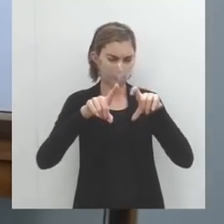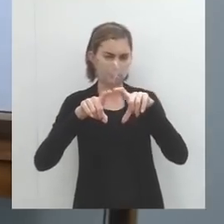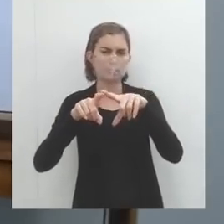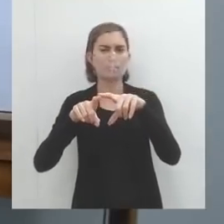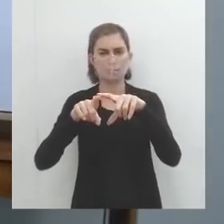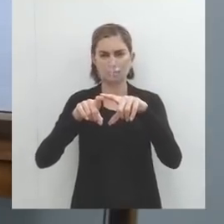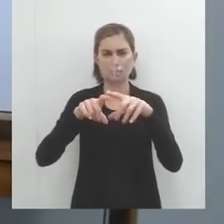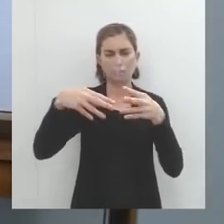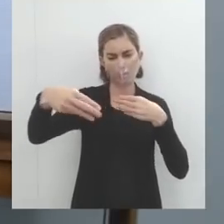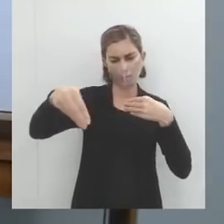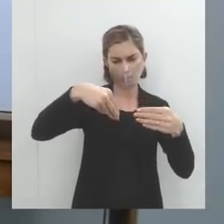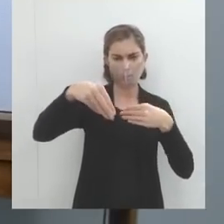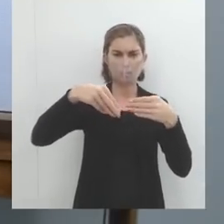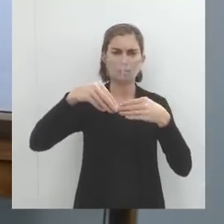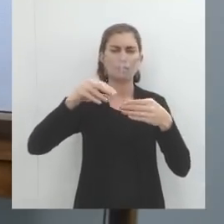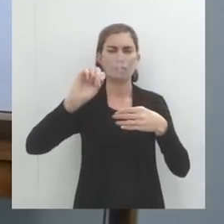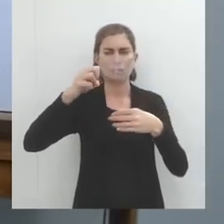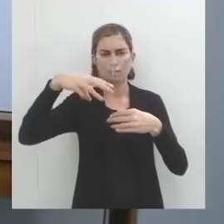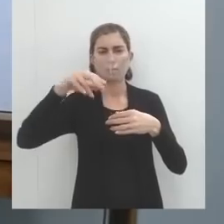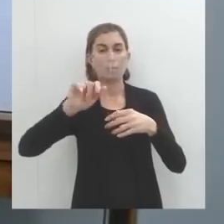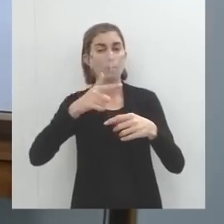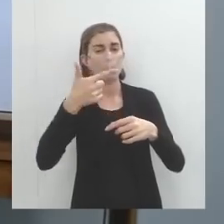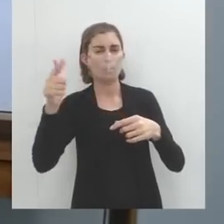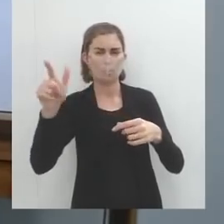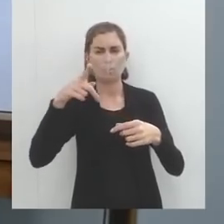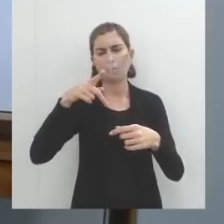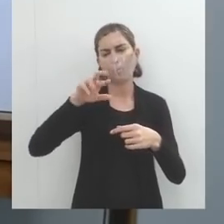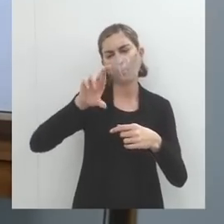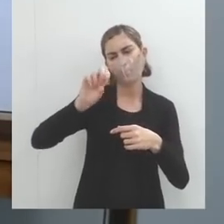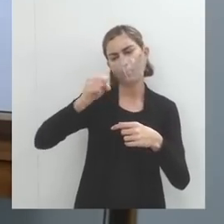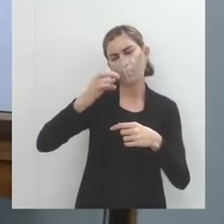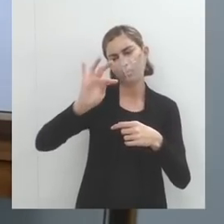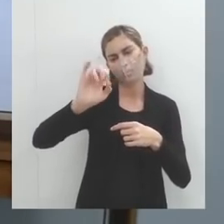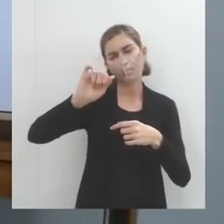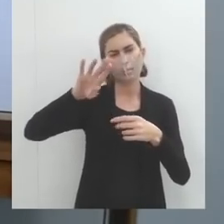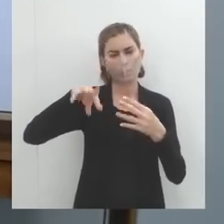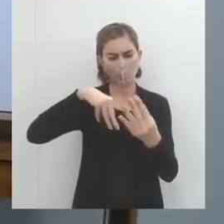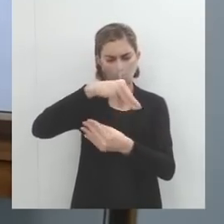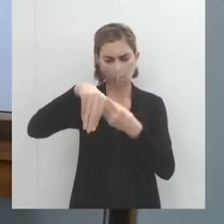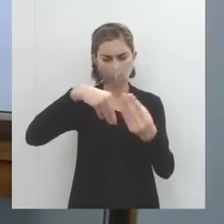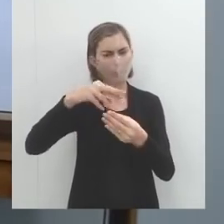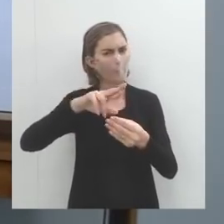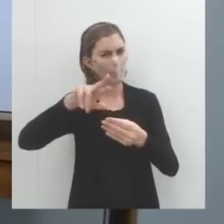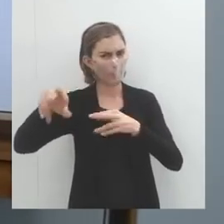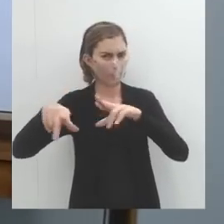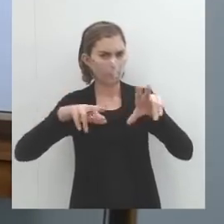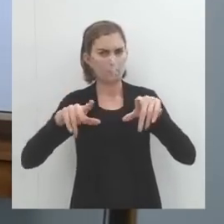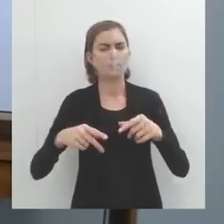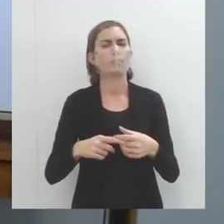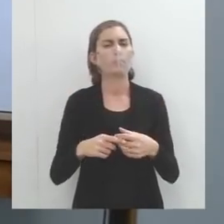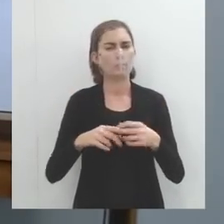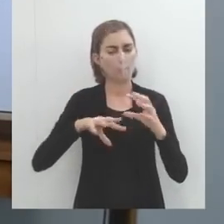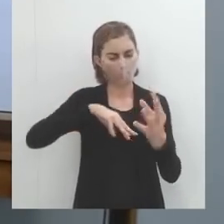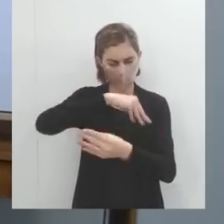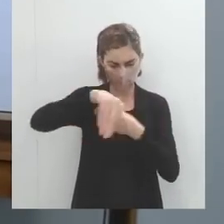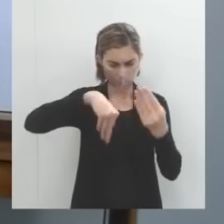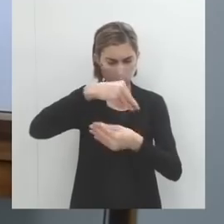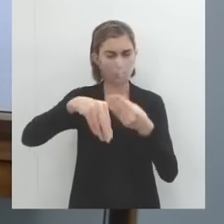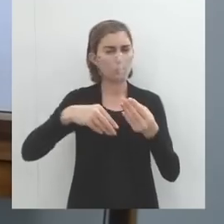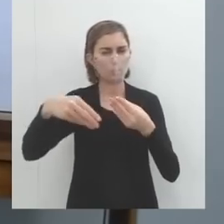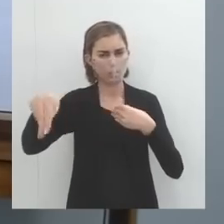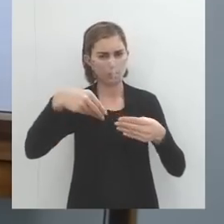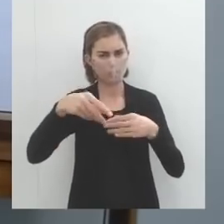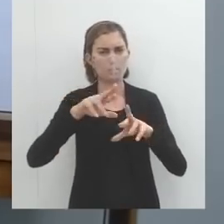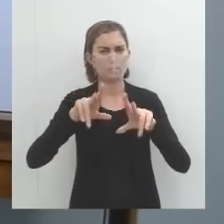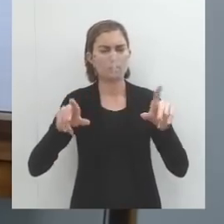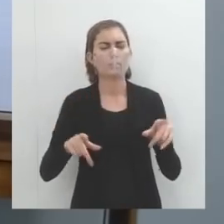Espermatozoides, os líquidos seminais e ainda tem um líquido prostático. Ainda tem um líquido da próstata. É uma mistura.